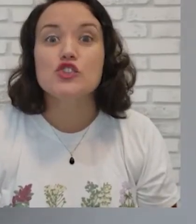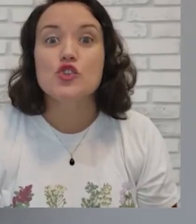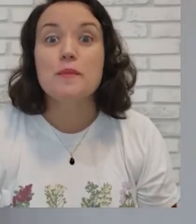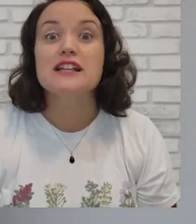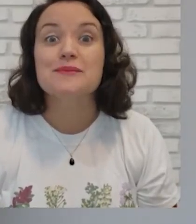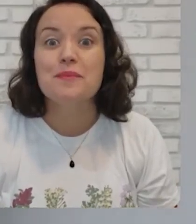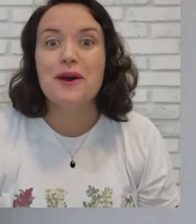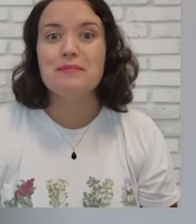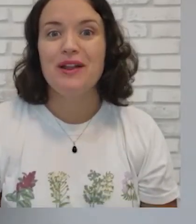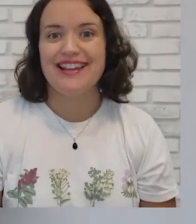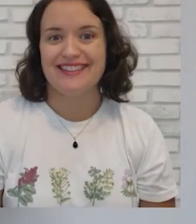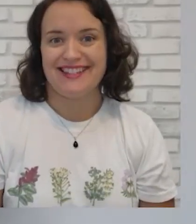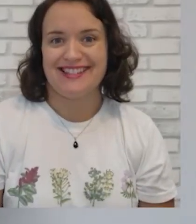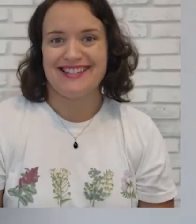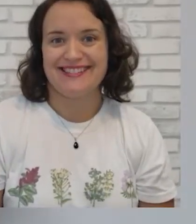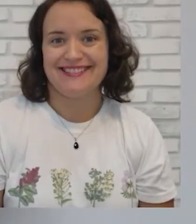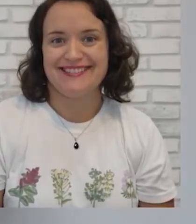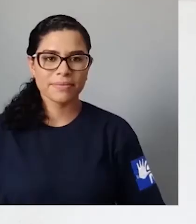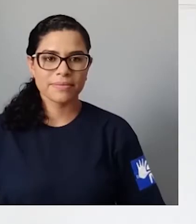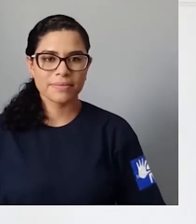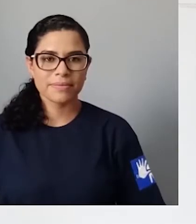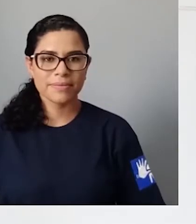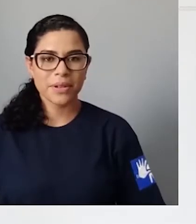saber sobre as borboletas?